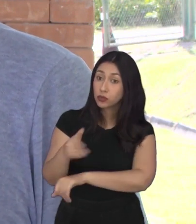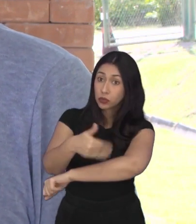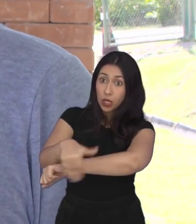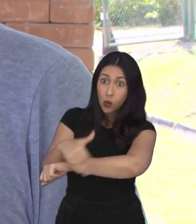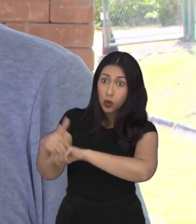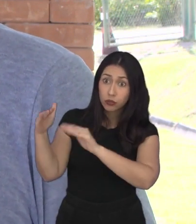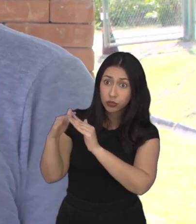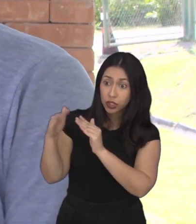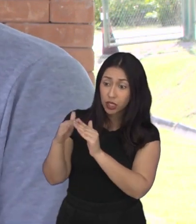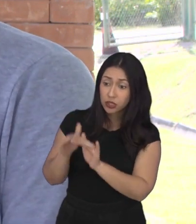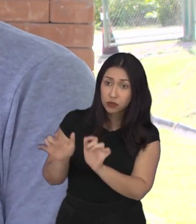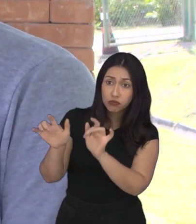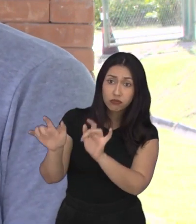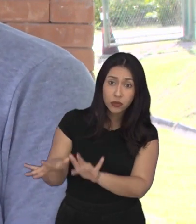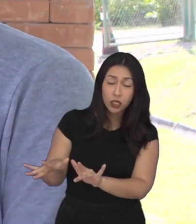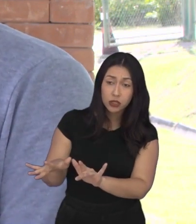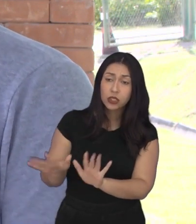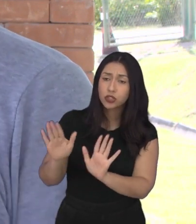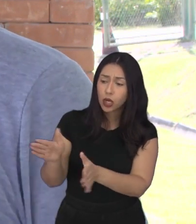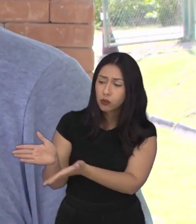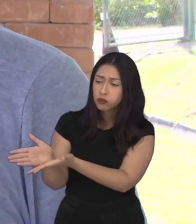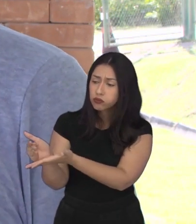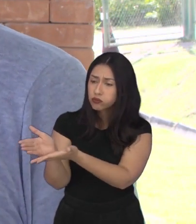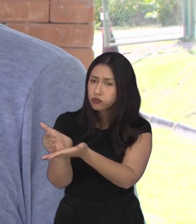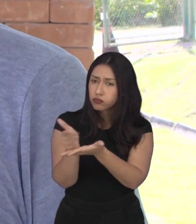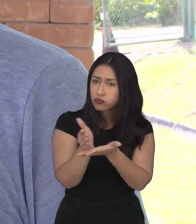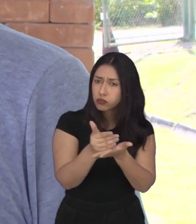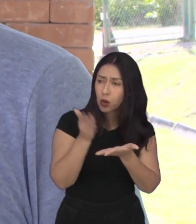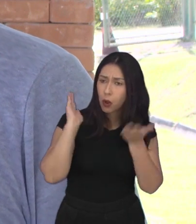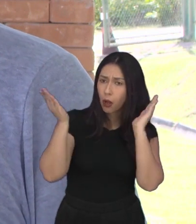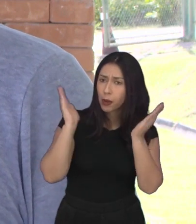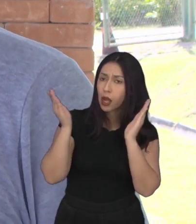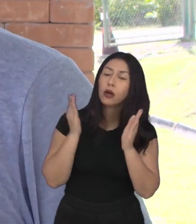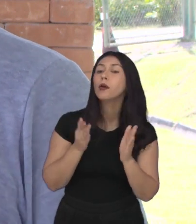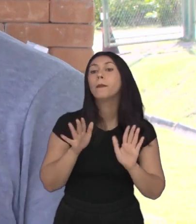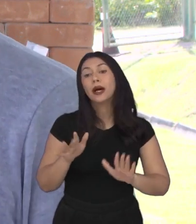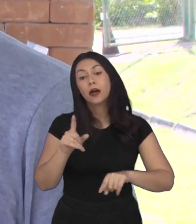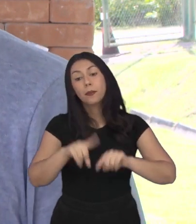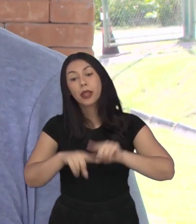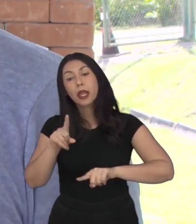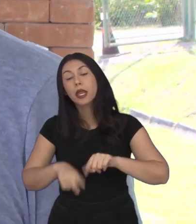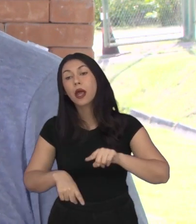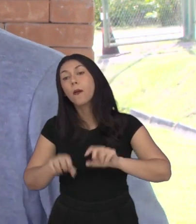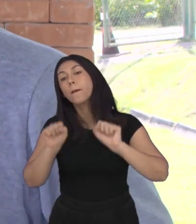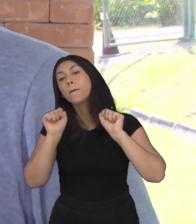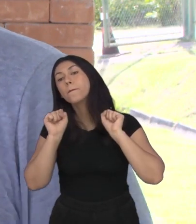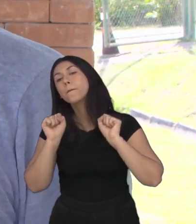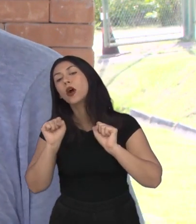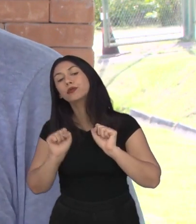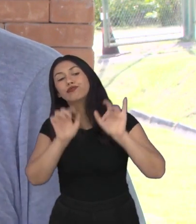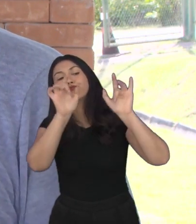de febre e achou que o sintoma ainda fazia parte do quadro. O problema persistiu por 4 meses, até que